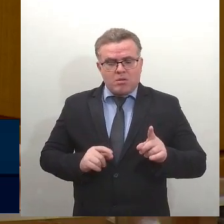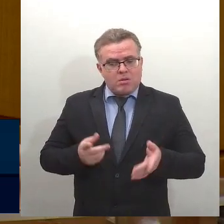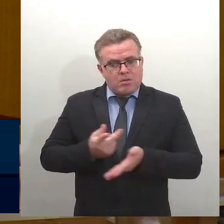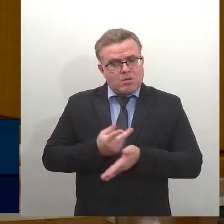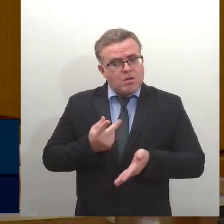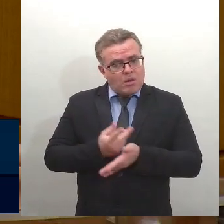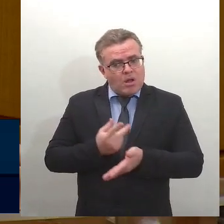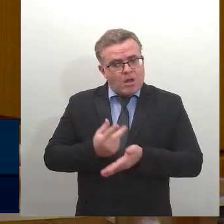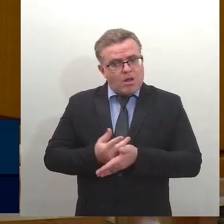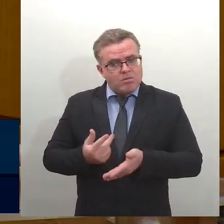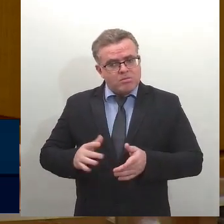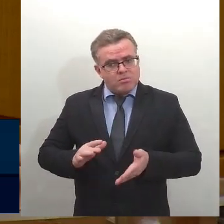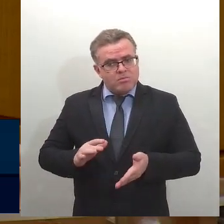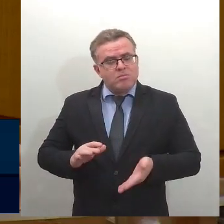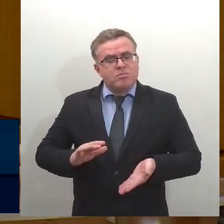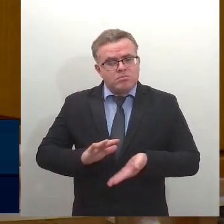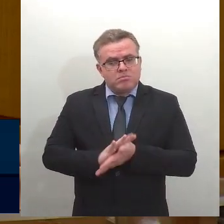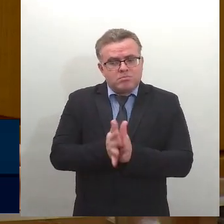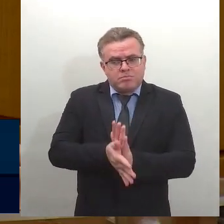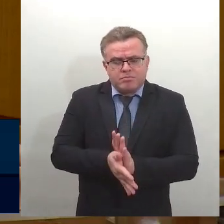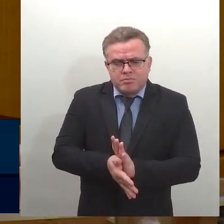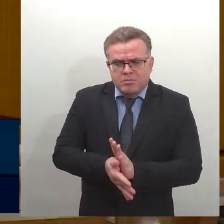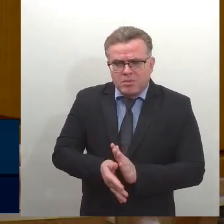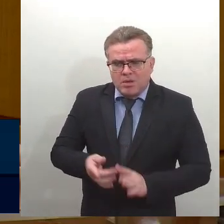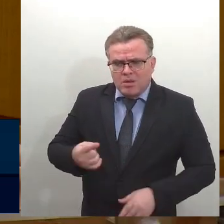quem é a gente para reclamar de alguma coisa?